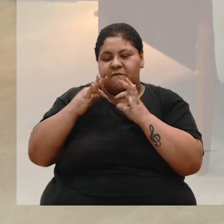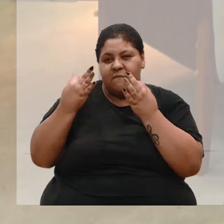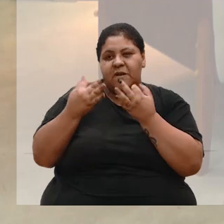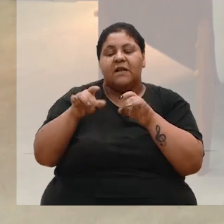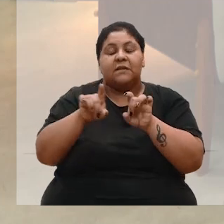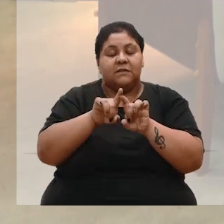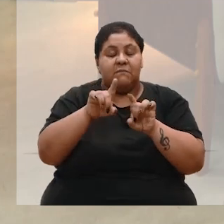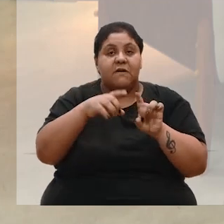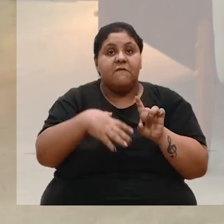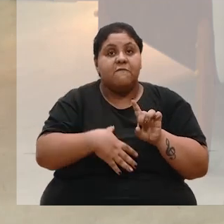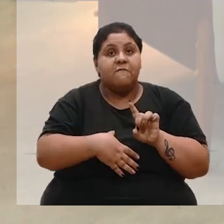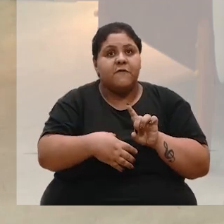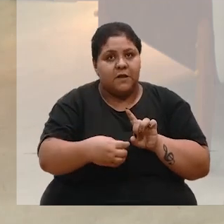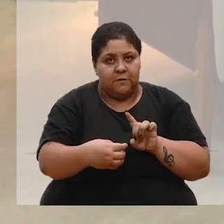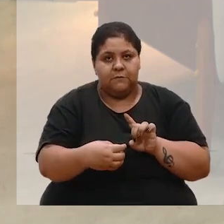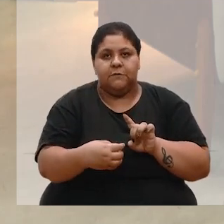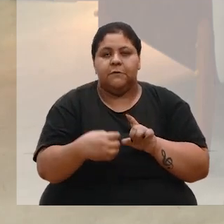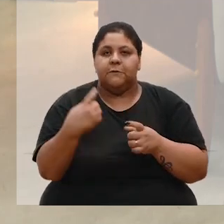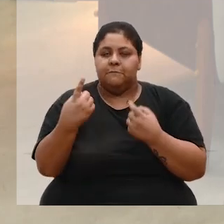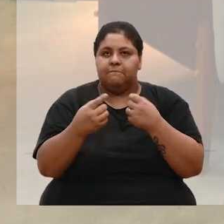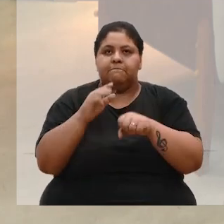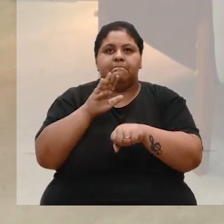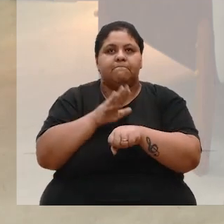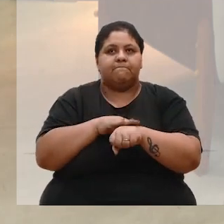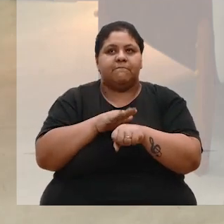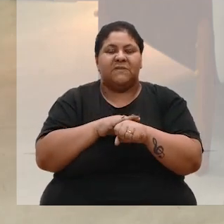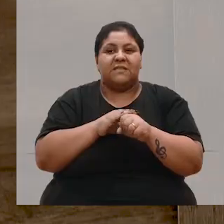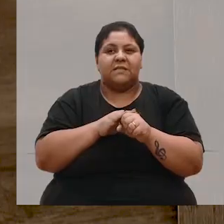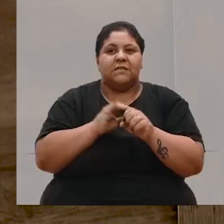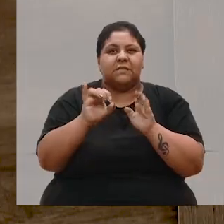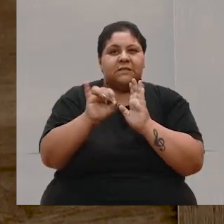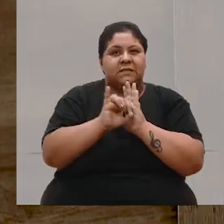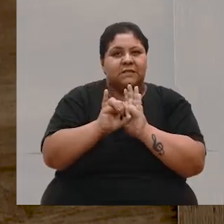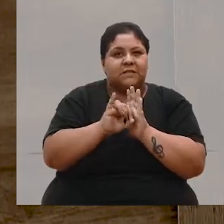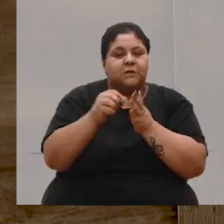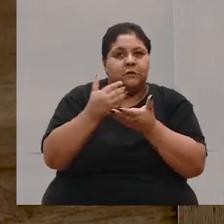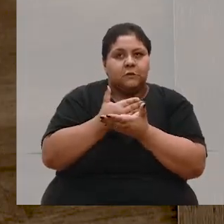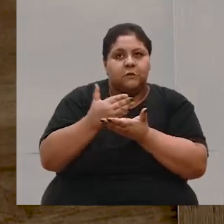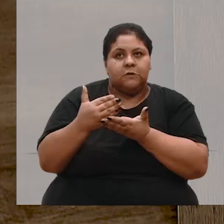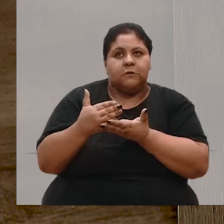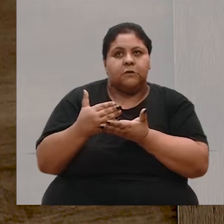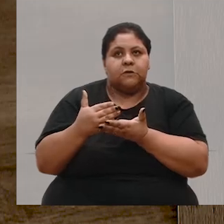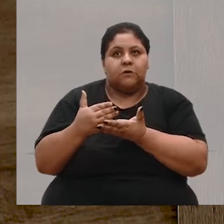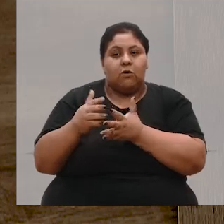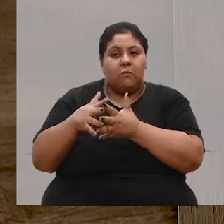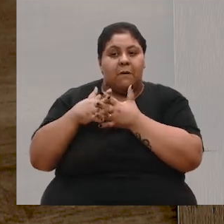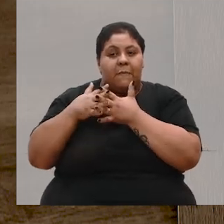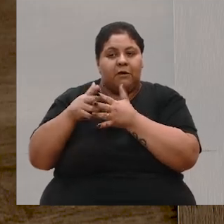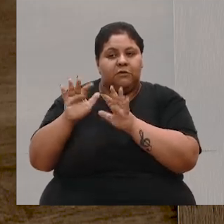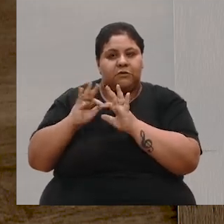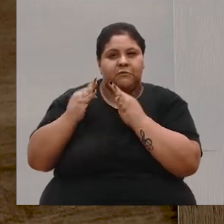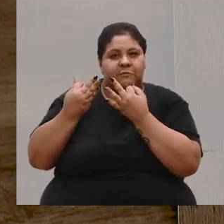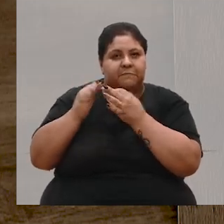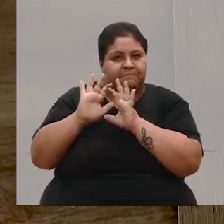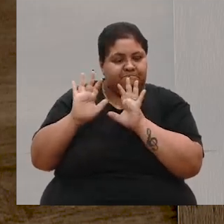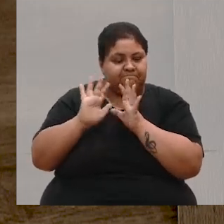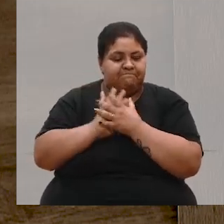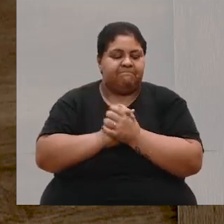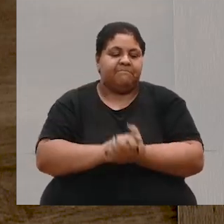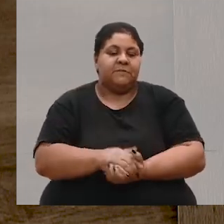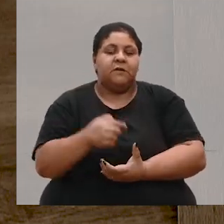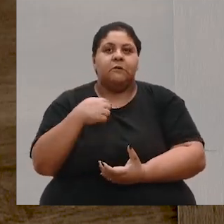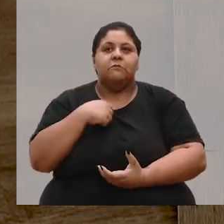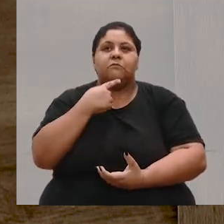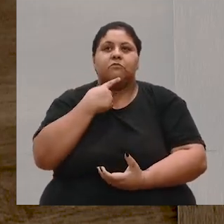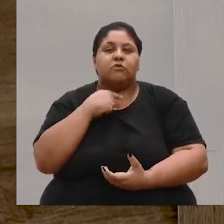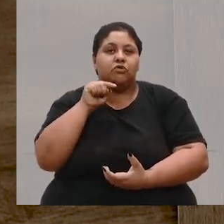sobretudo, filhos, que em algum momento se identificam e aí começa um conflito familiar, digamos assim. E eu